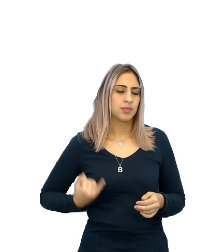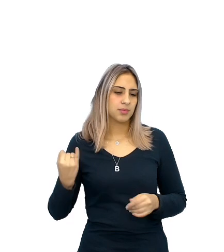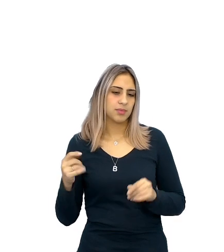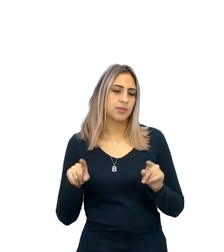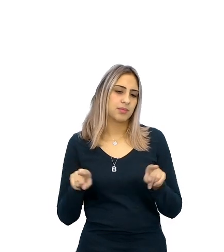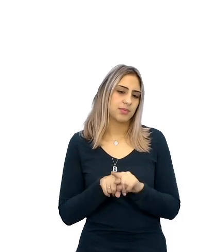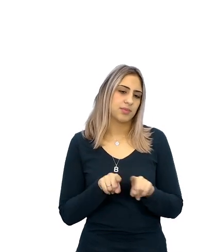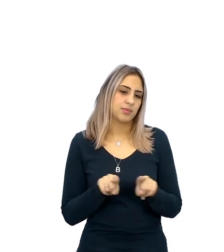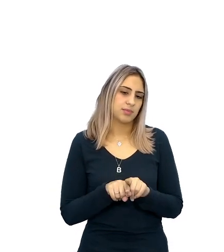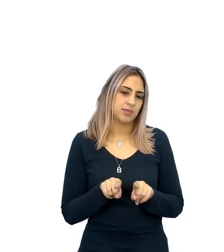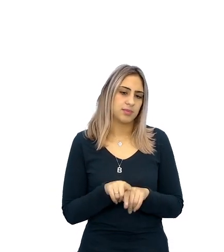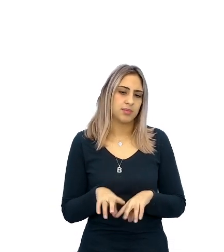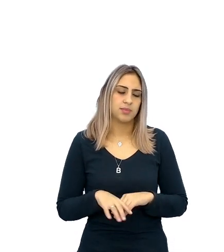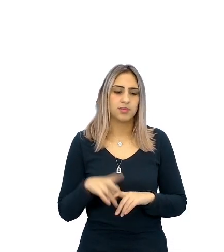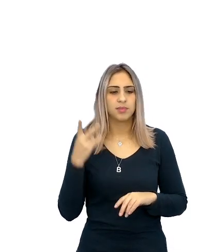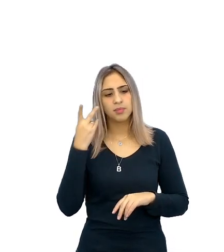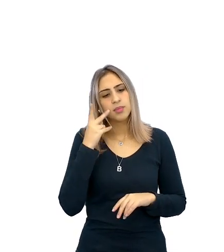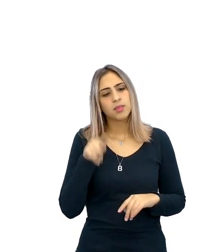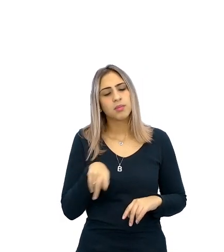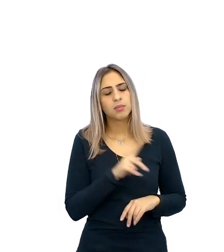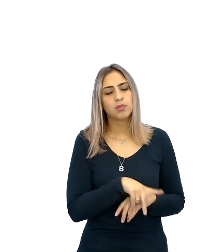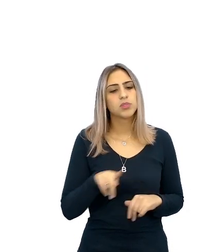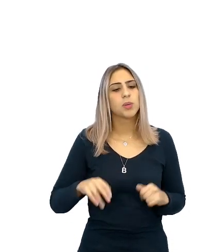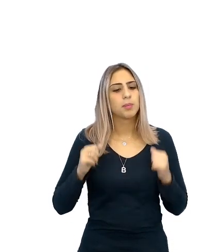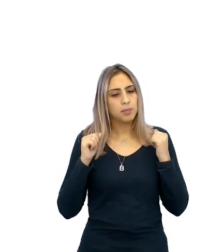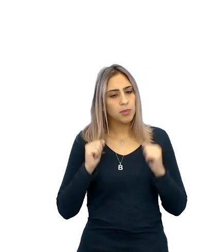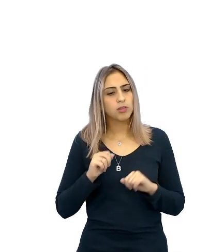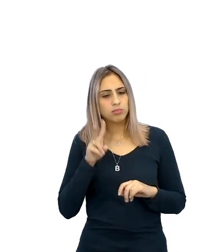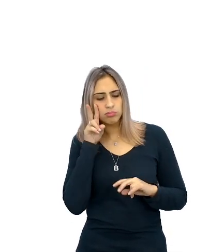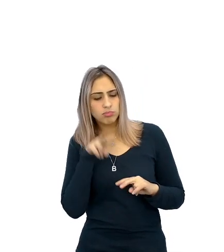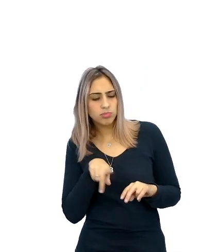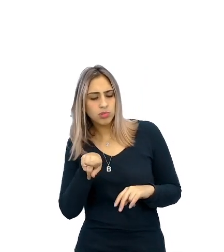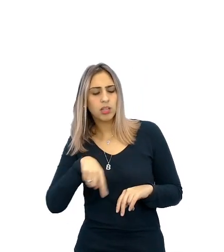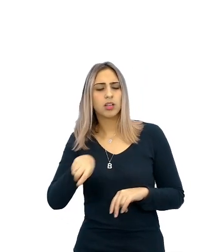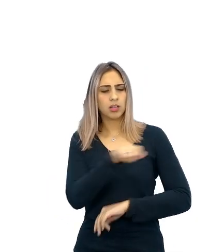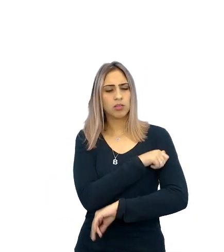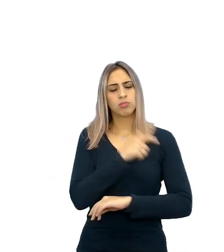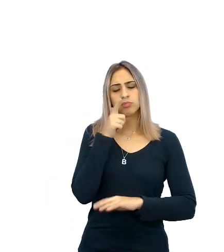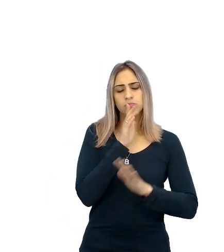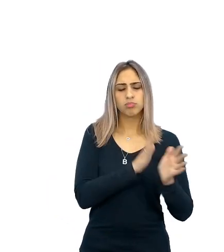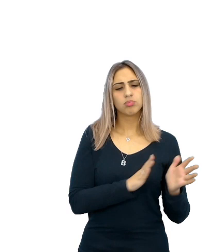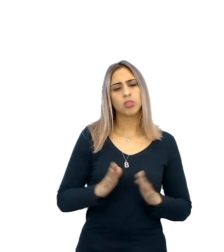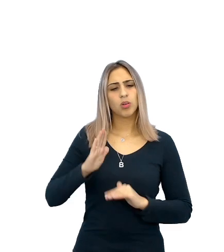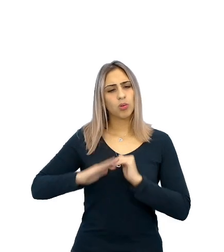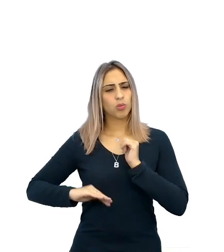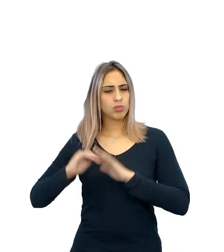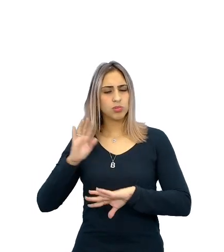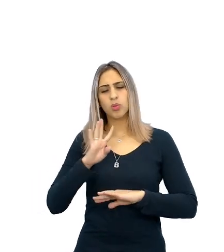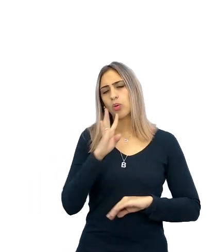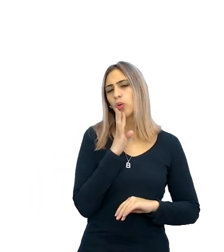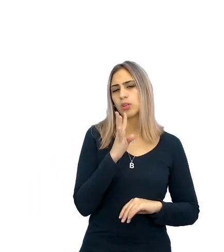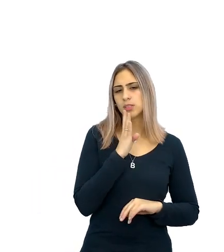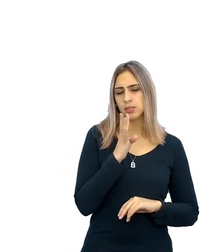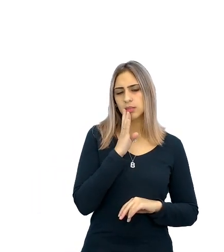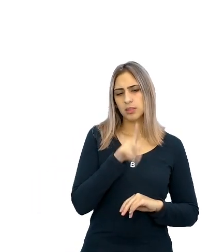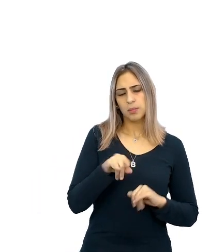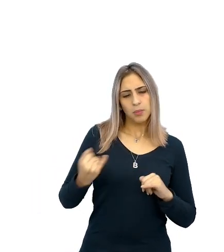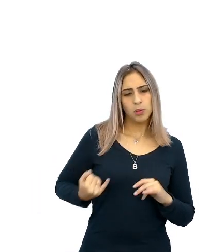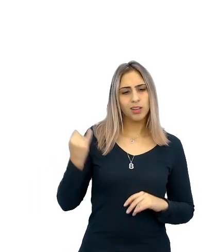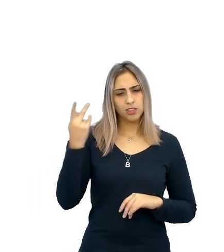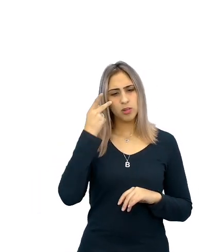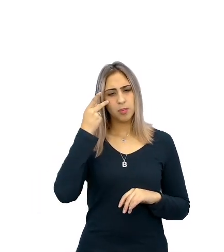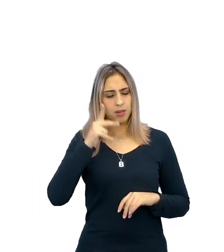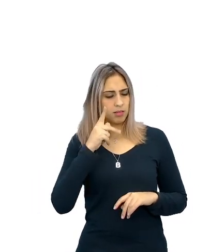também como subsídios para que o professor possa verificar se os estudantes progrediram, construíram conhecimento suficientes